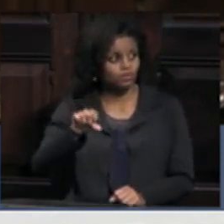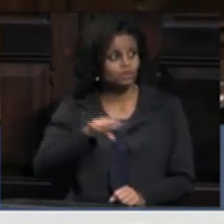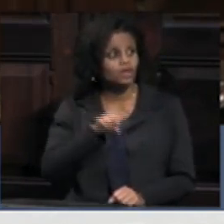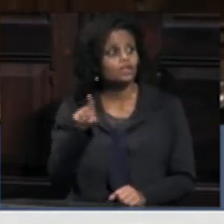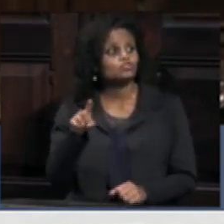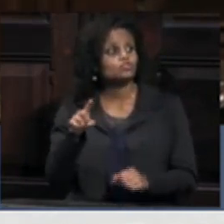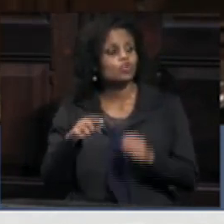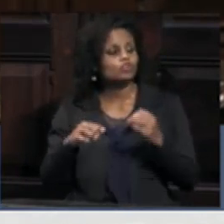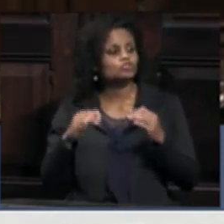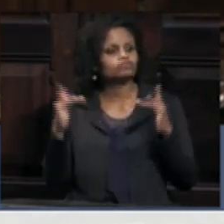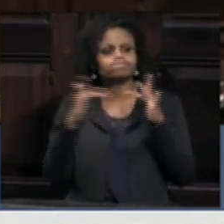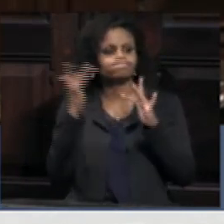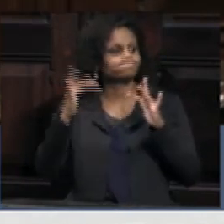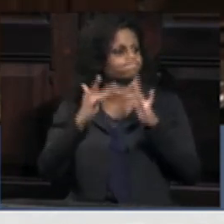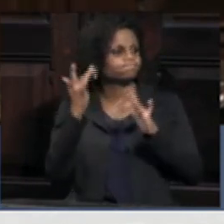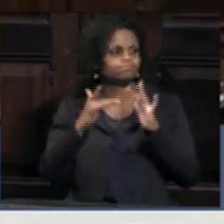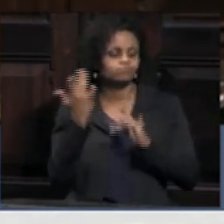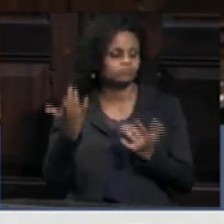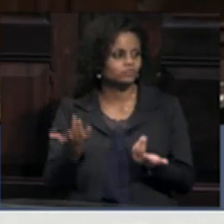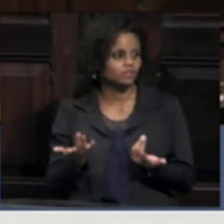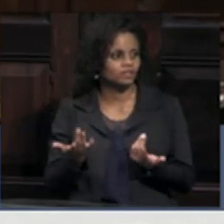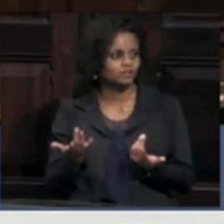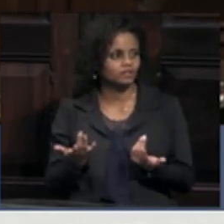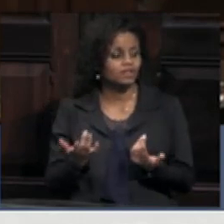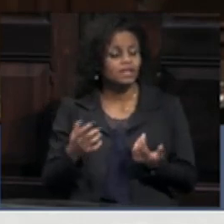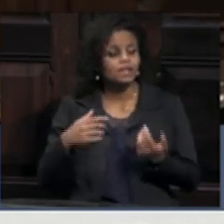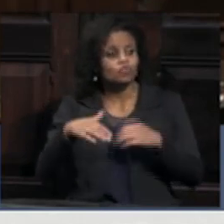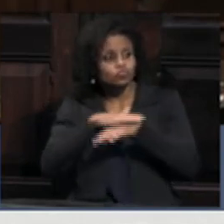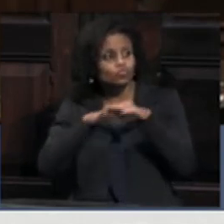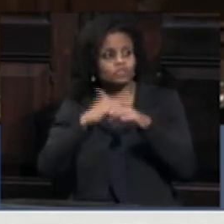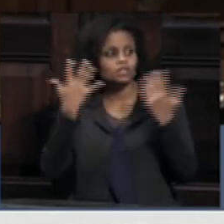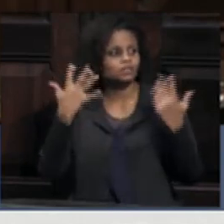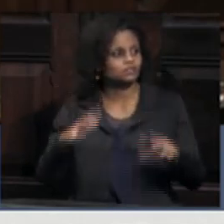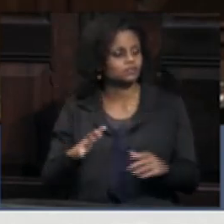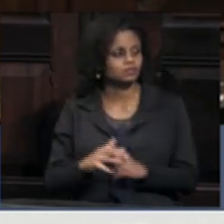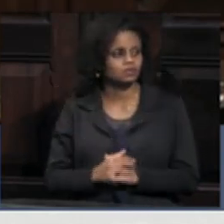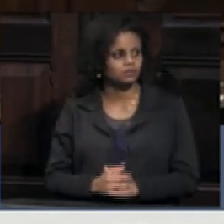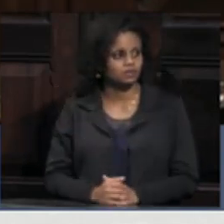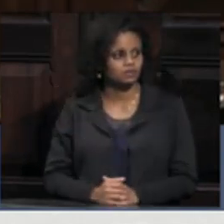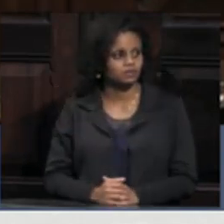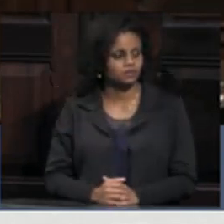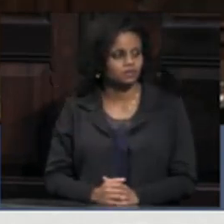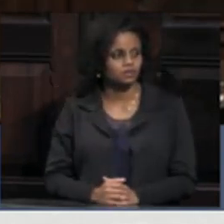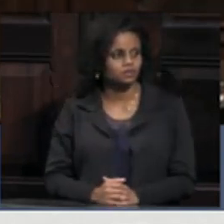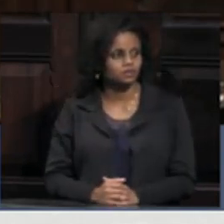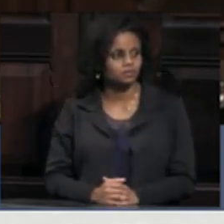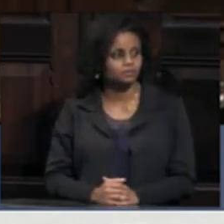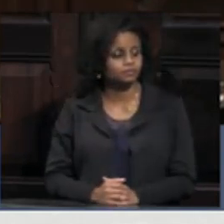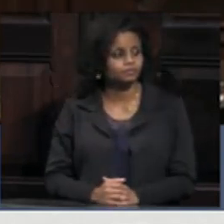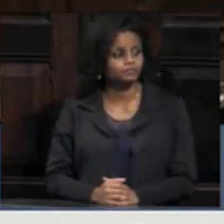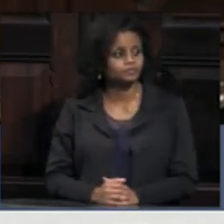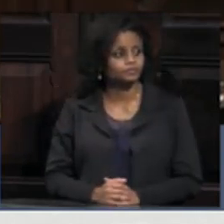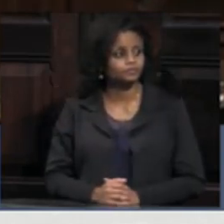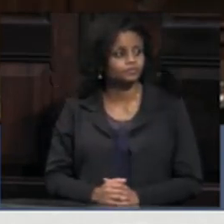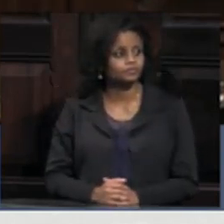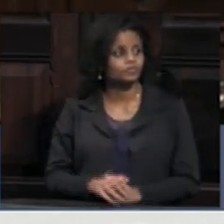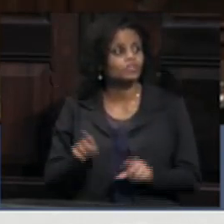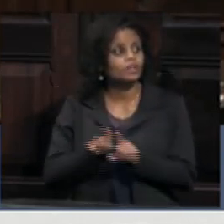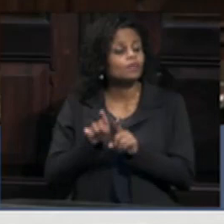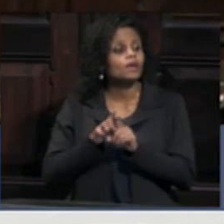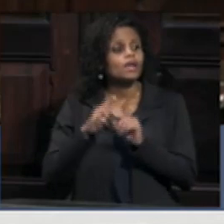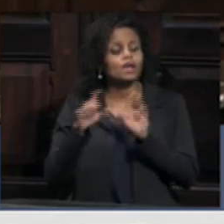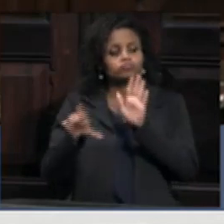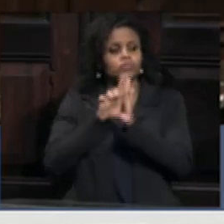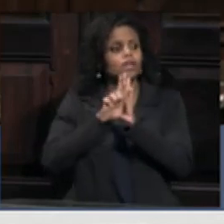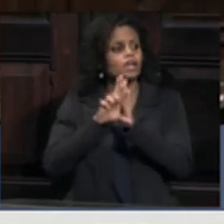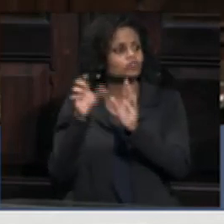de não negociar, criando um impasse em torno de matérias muito importantes. Tem a lei orçamentária anual para ser